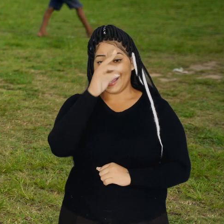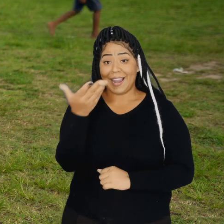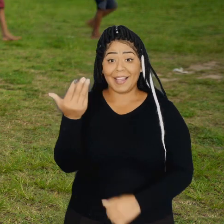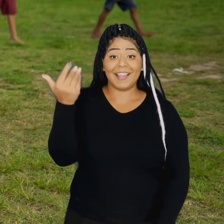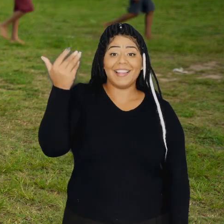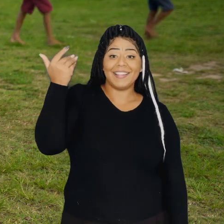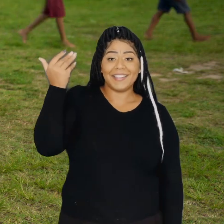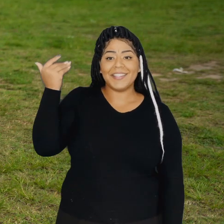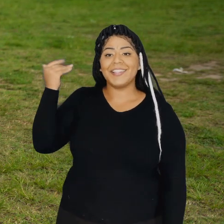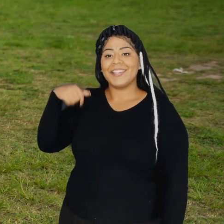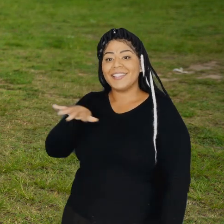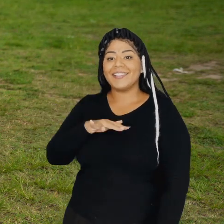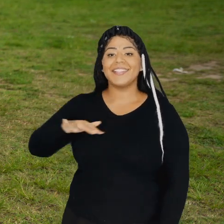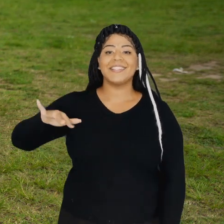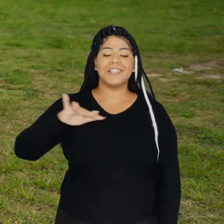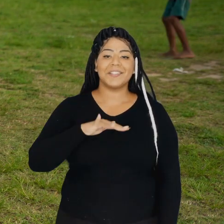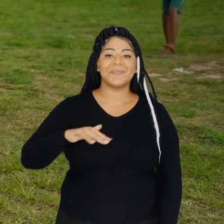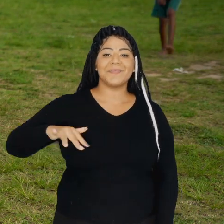Lembro do tempo lá do